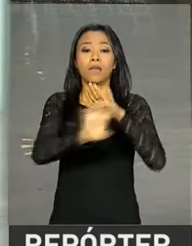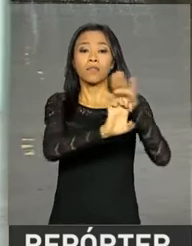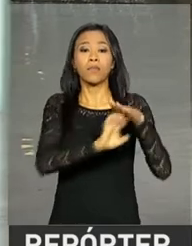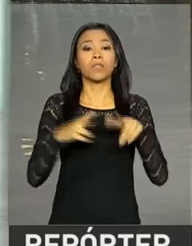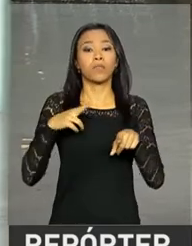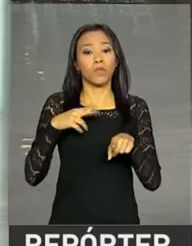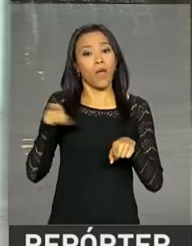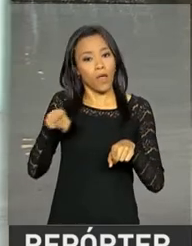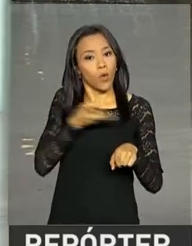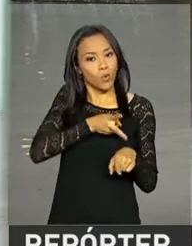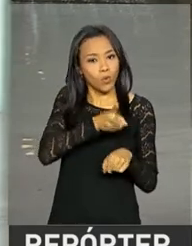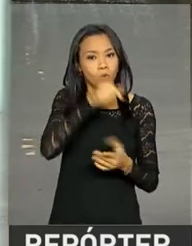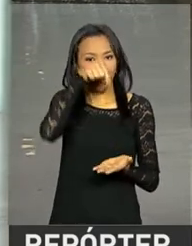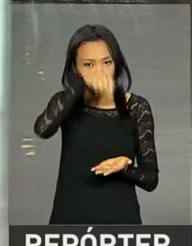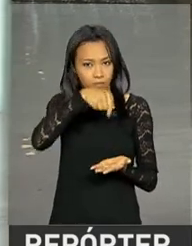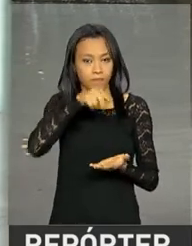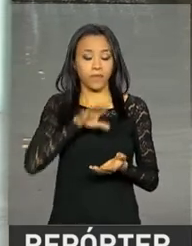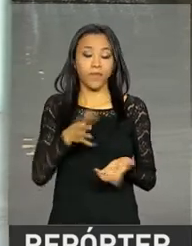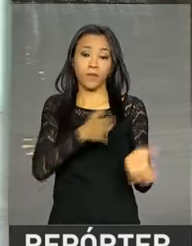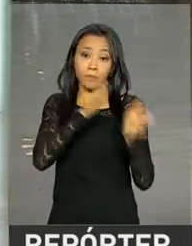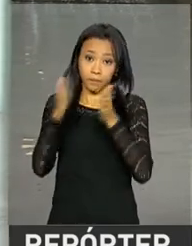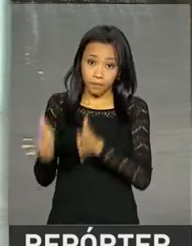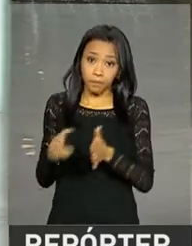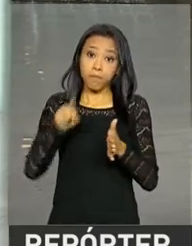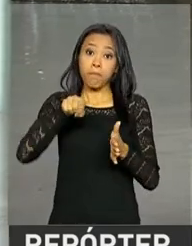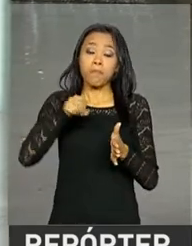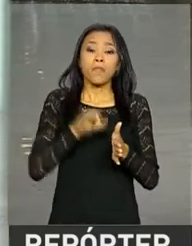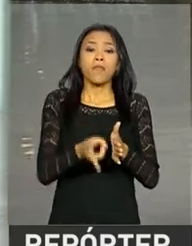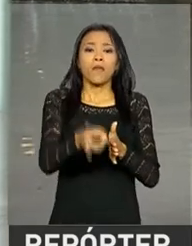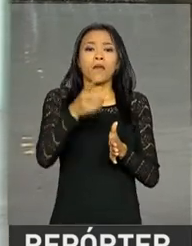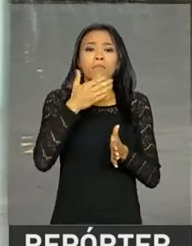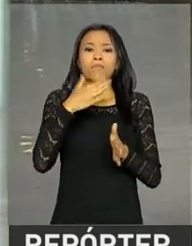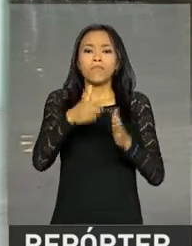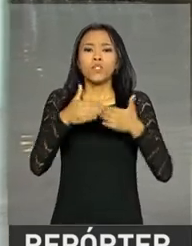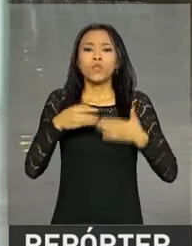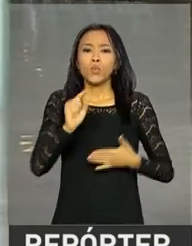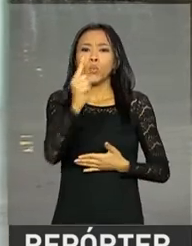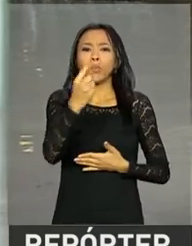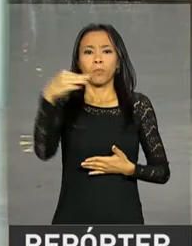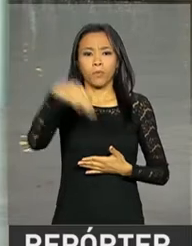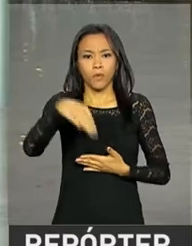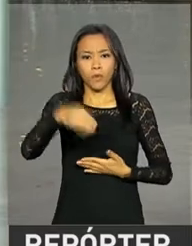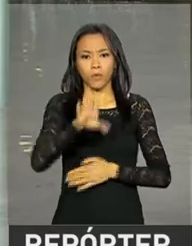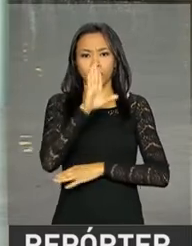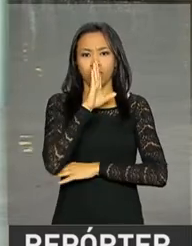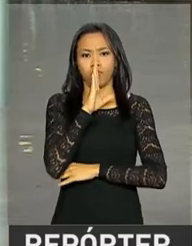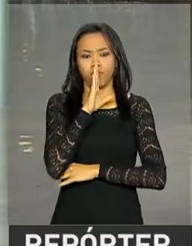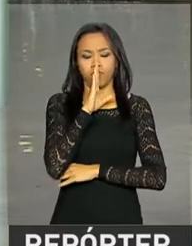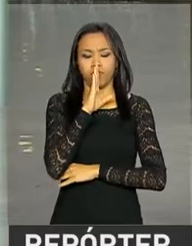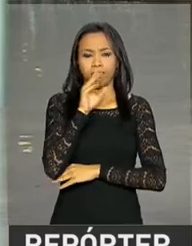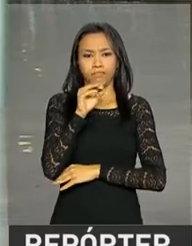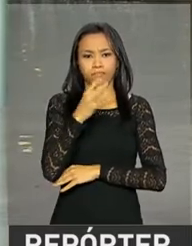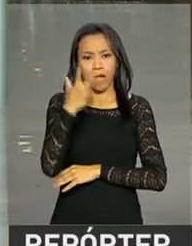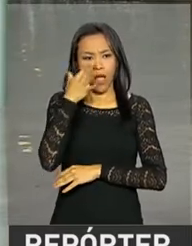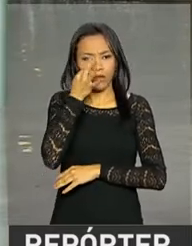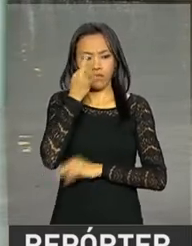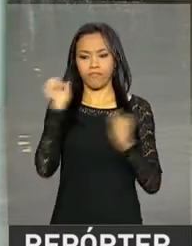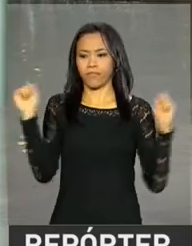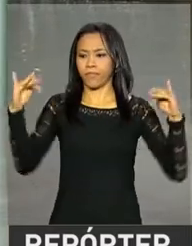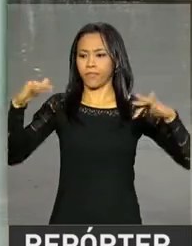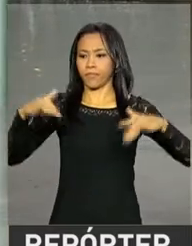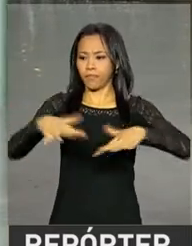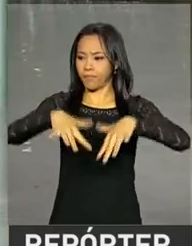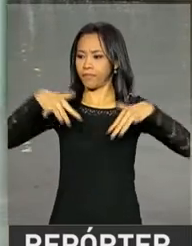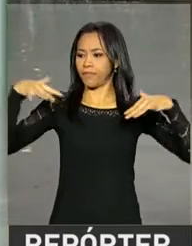Durante essa cerimônia, o presidente Michel Temer também pediu um minuto de silêncio a todos os presentes aqui no Palácio